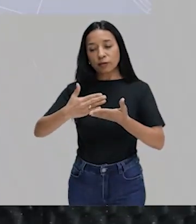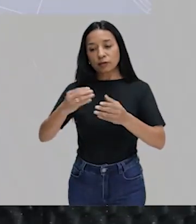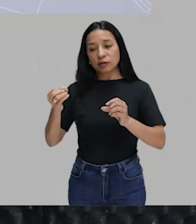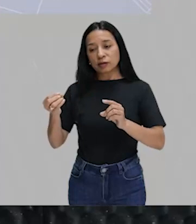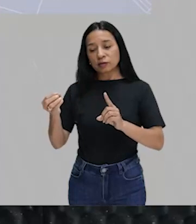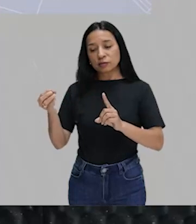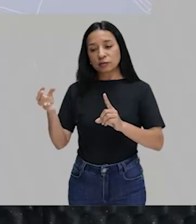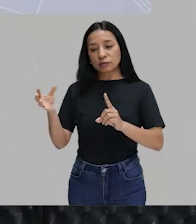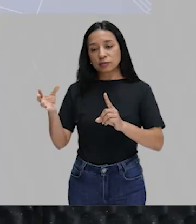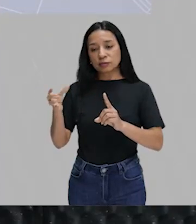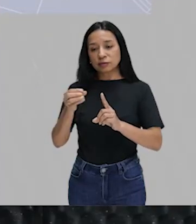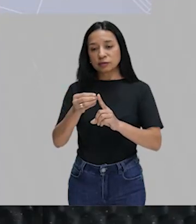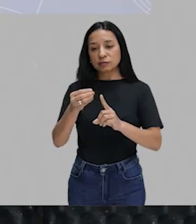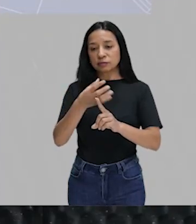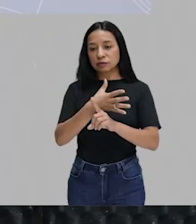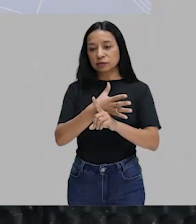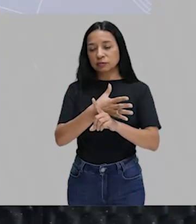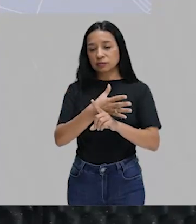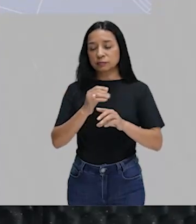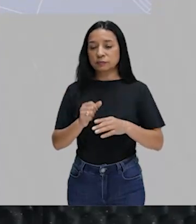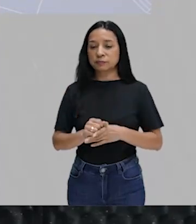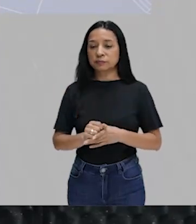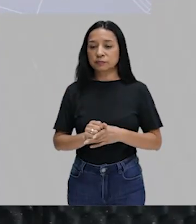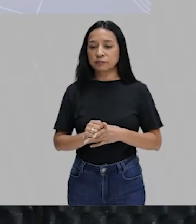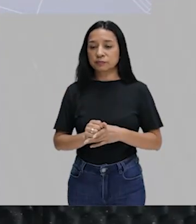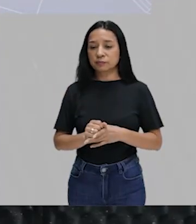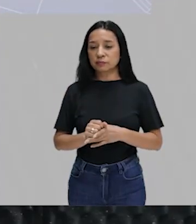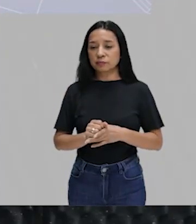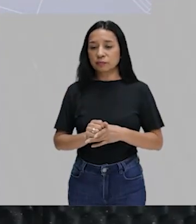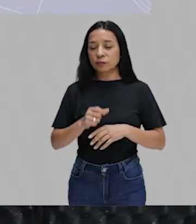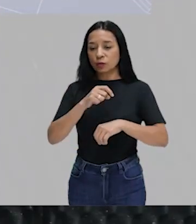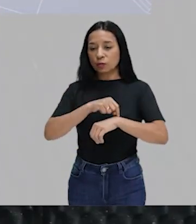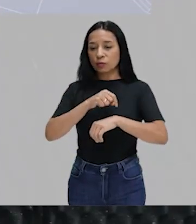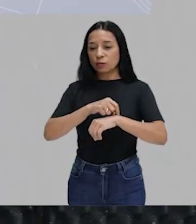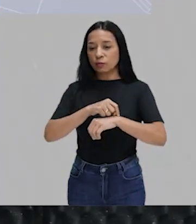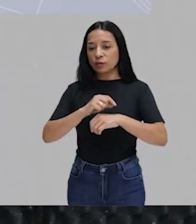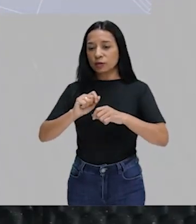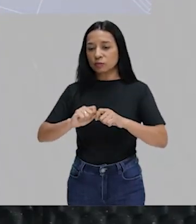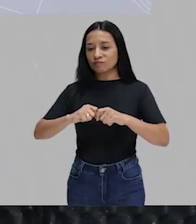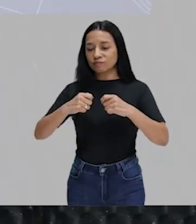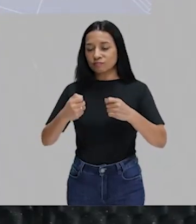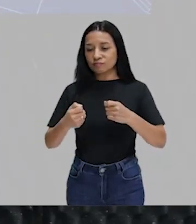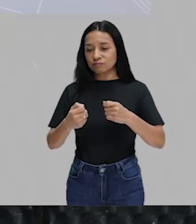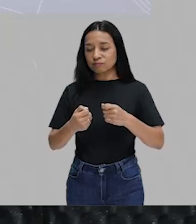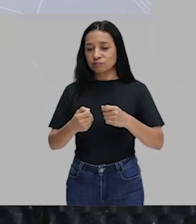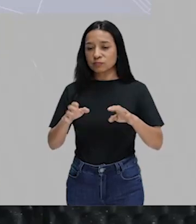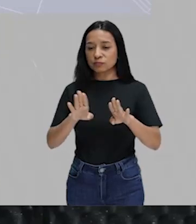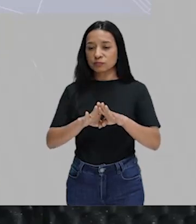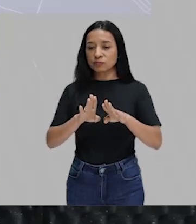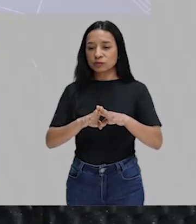então modernismo, um momento de crash, um momento de quebra e um momento de